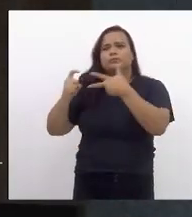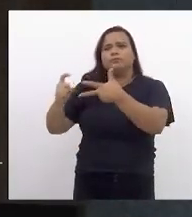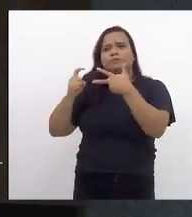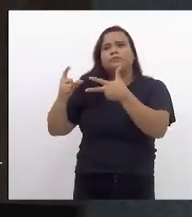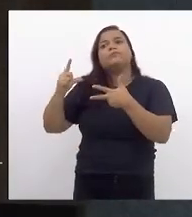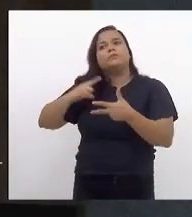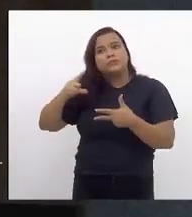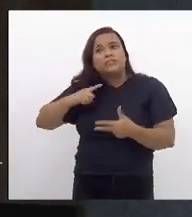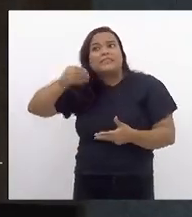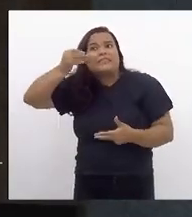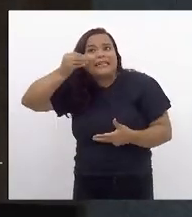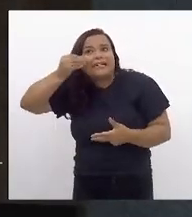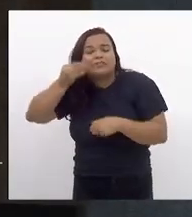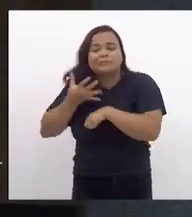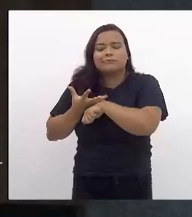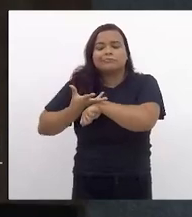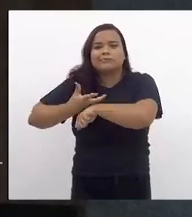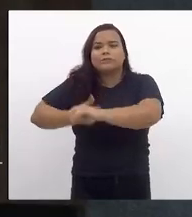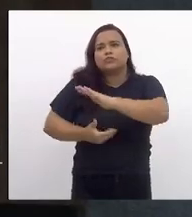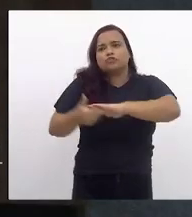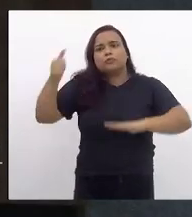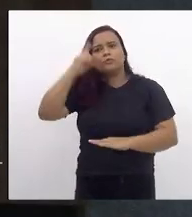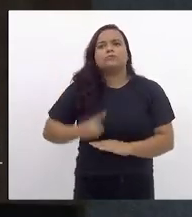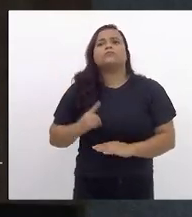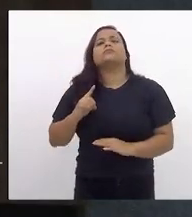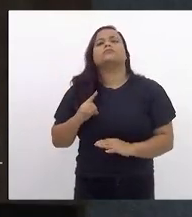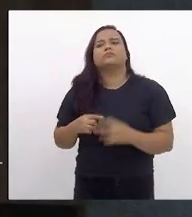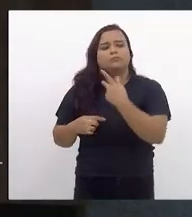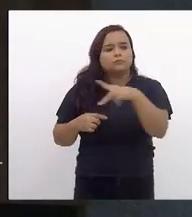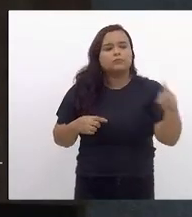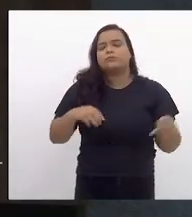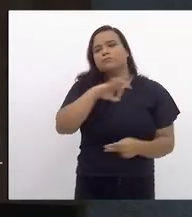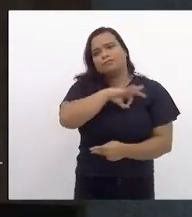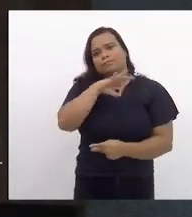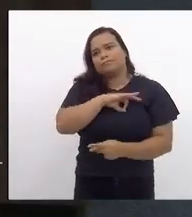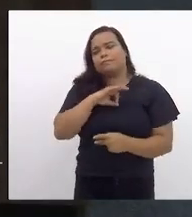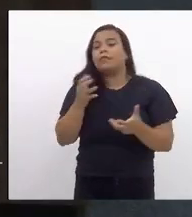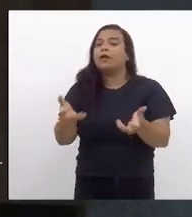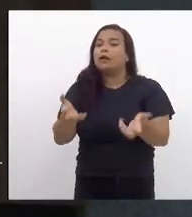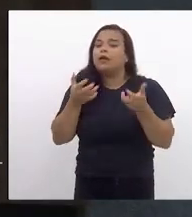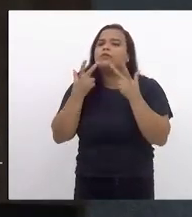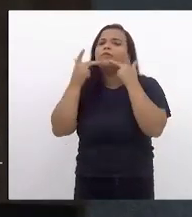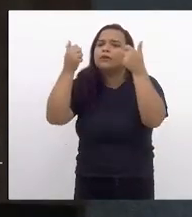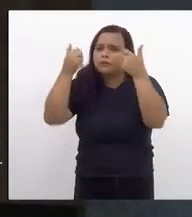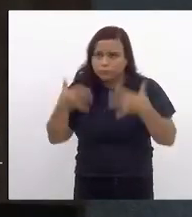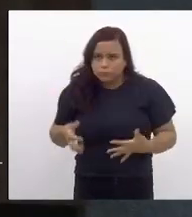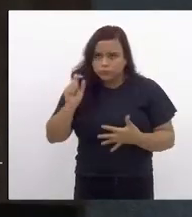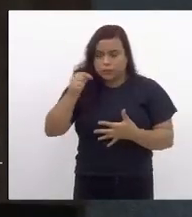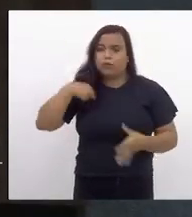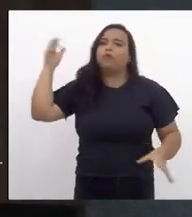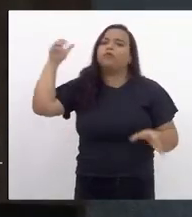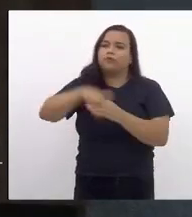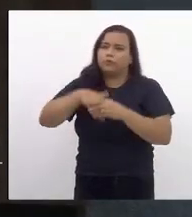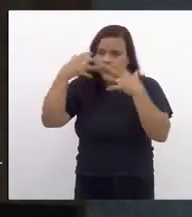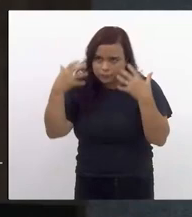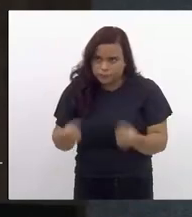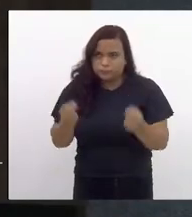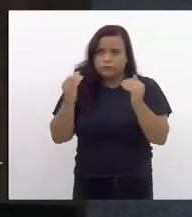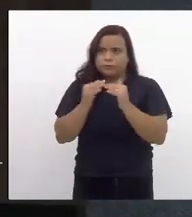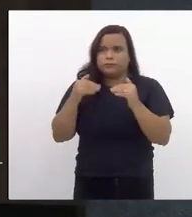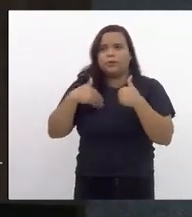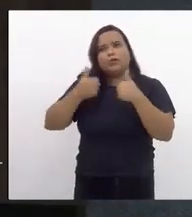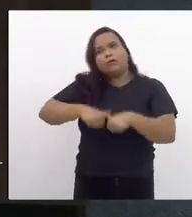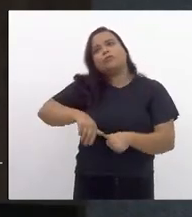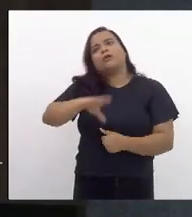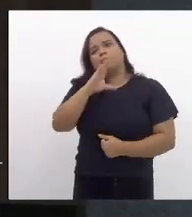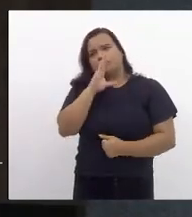a tentativa da cassação do direito. E eu quero dizer, presidente, que eu votei favorável e fiquei em